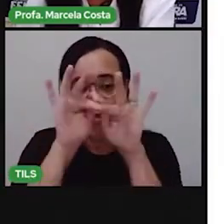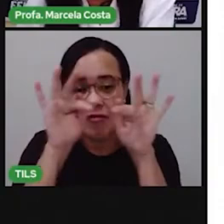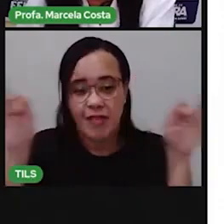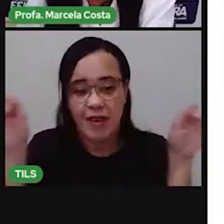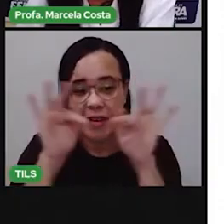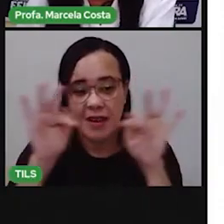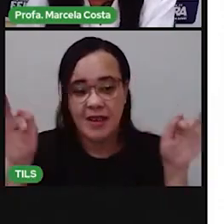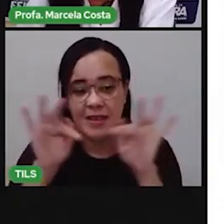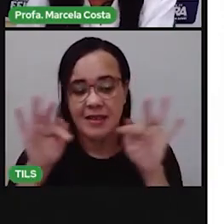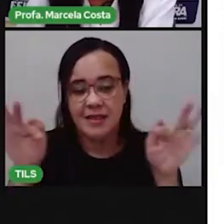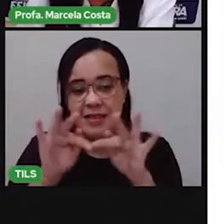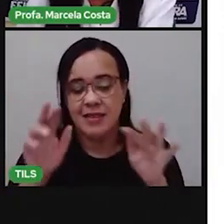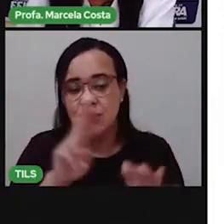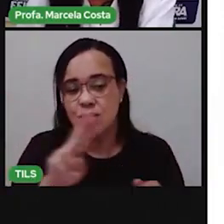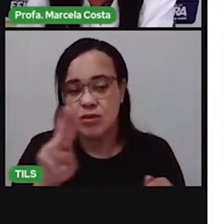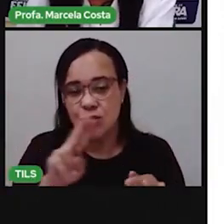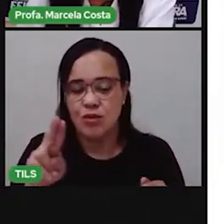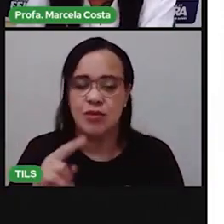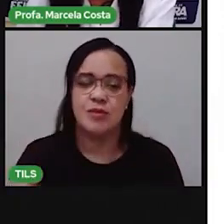ela.